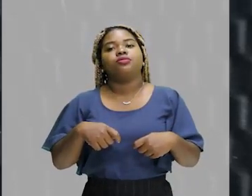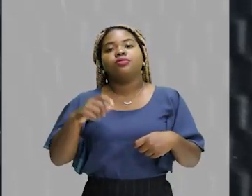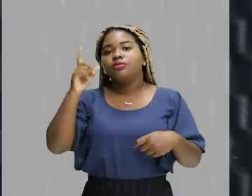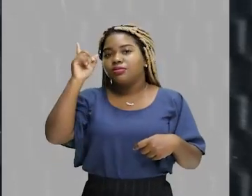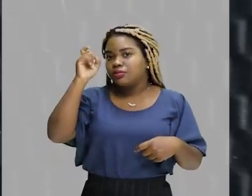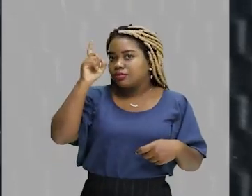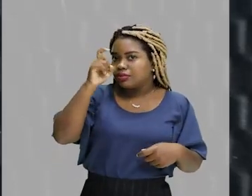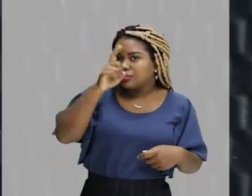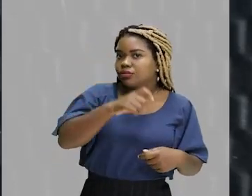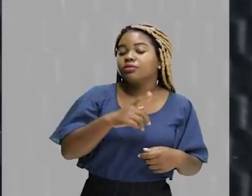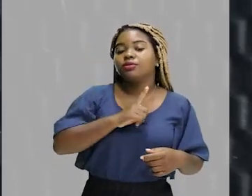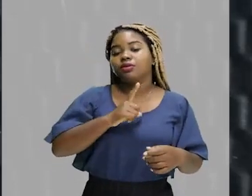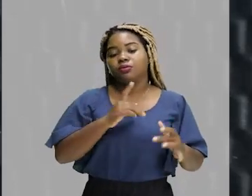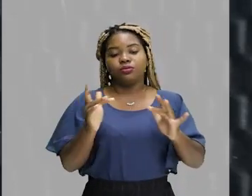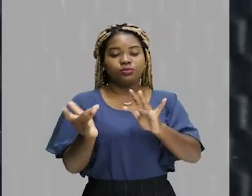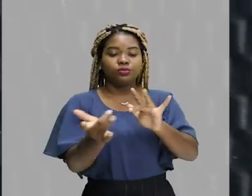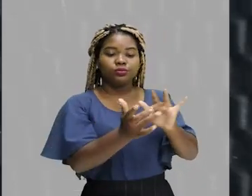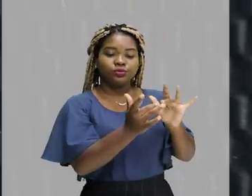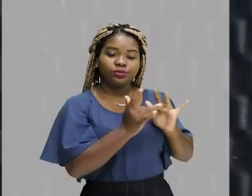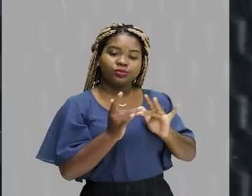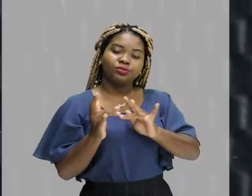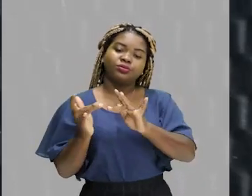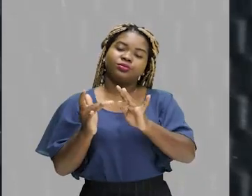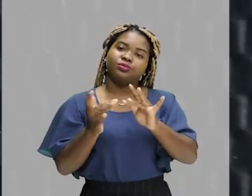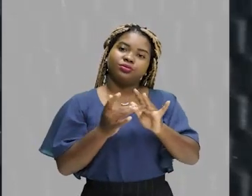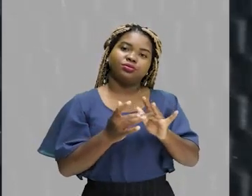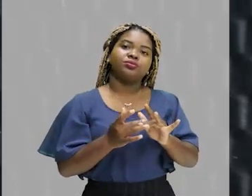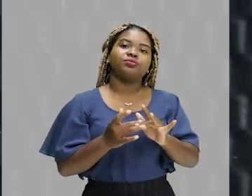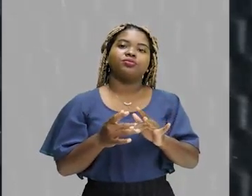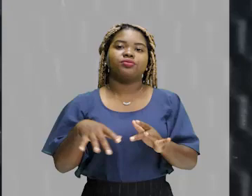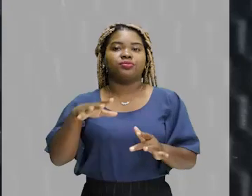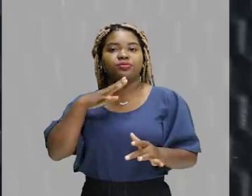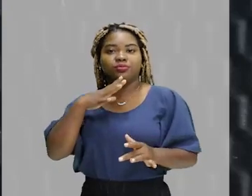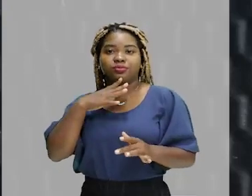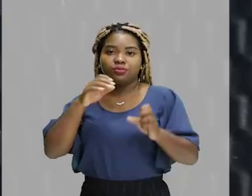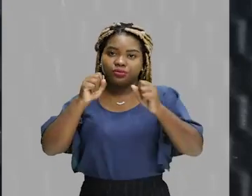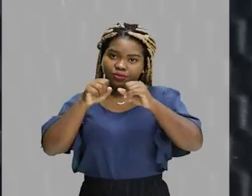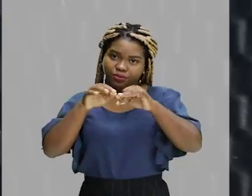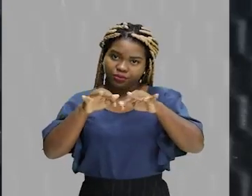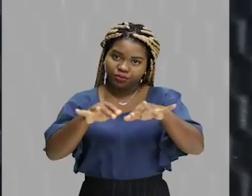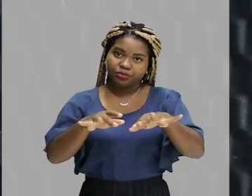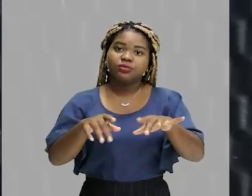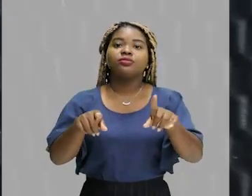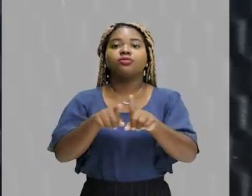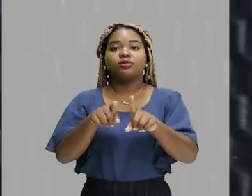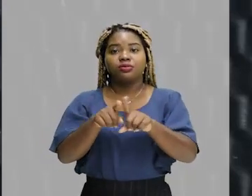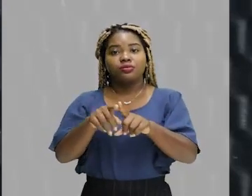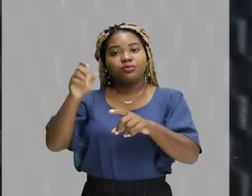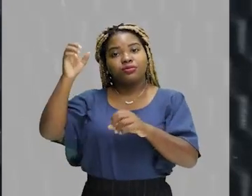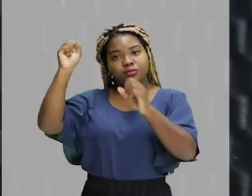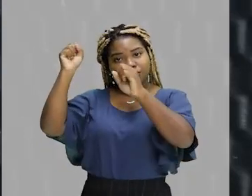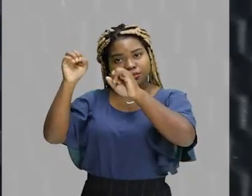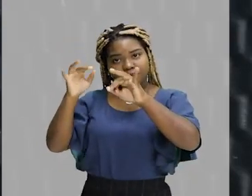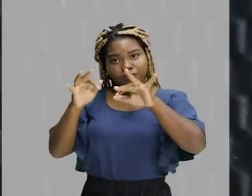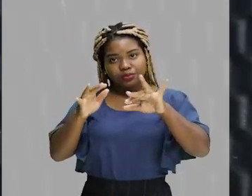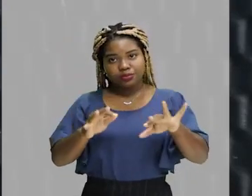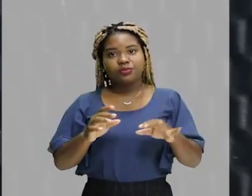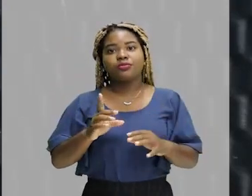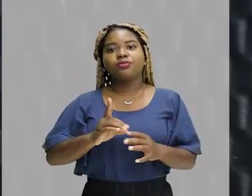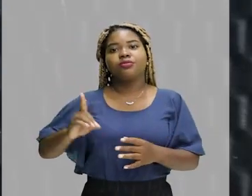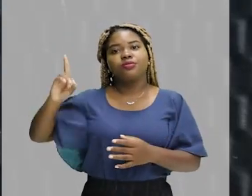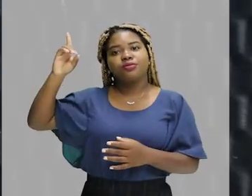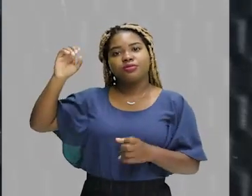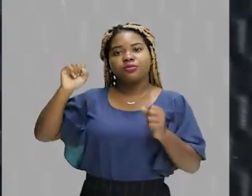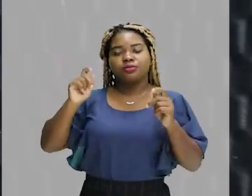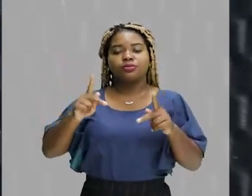o nosso contato, para não deixar morrer este conhecimento maravilhoso, que também é um presente de Deus, e Deus está sempre conosco. Por falar